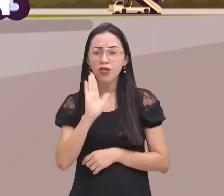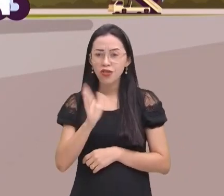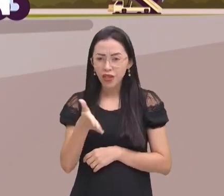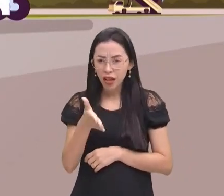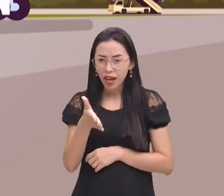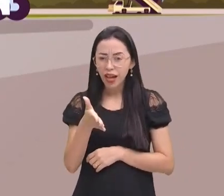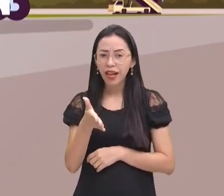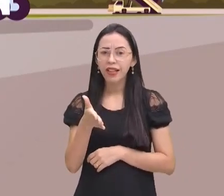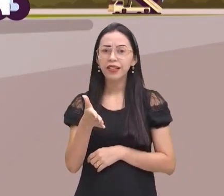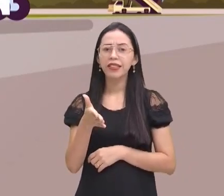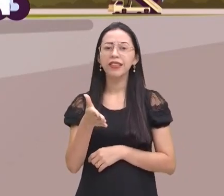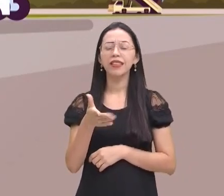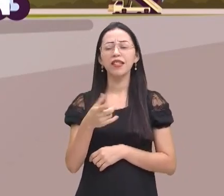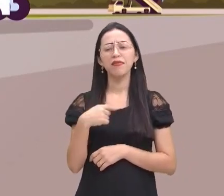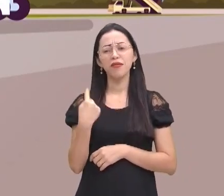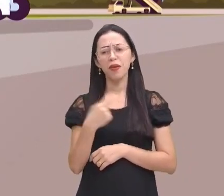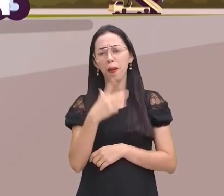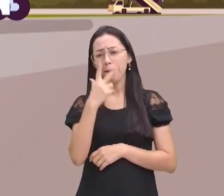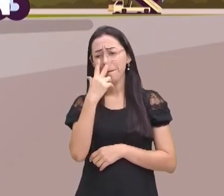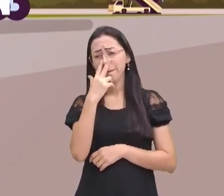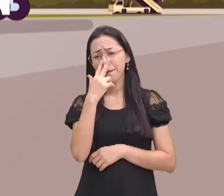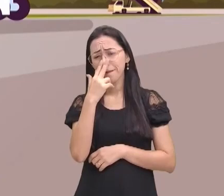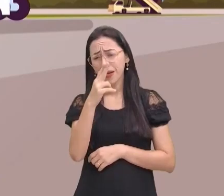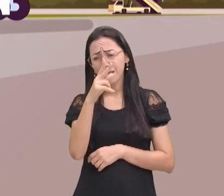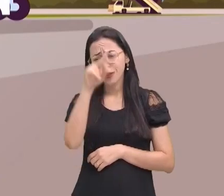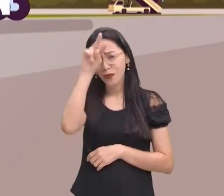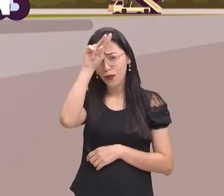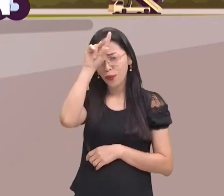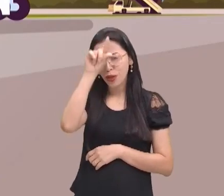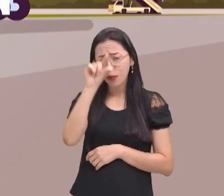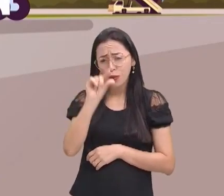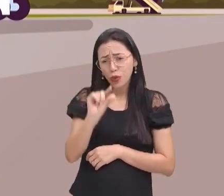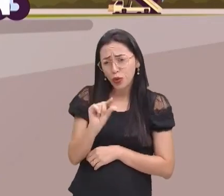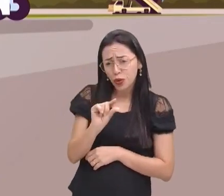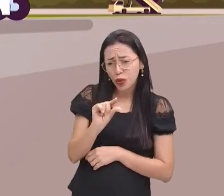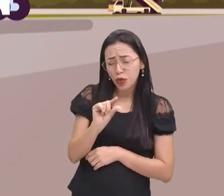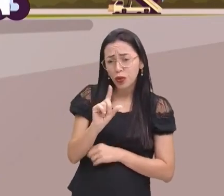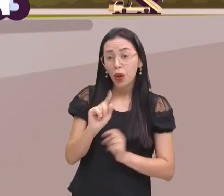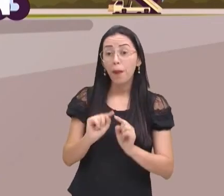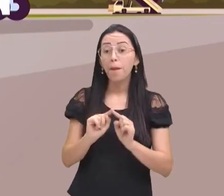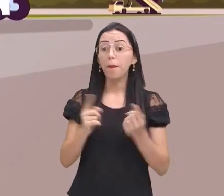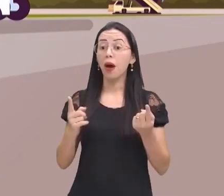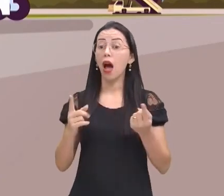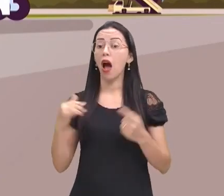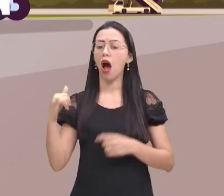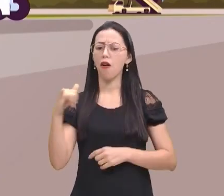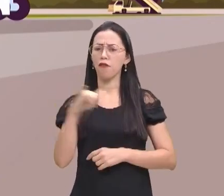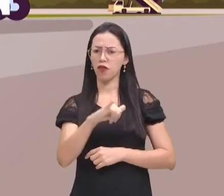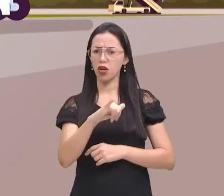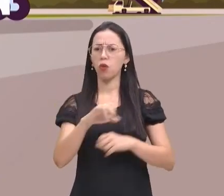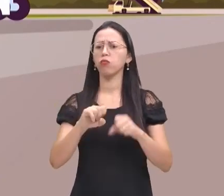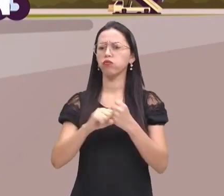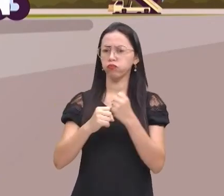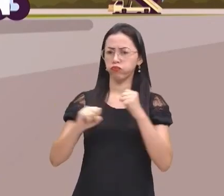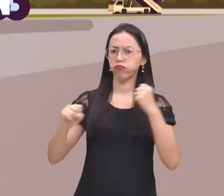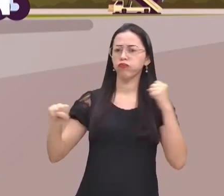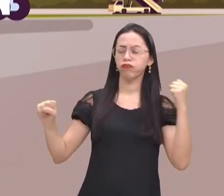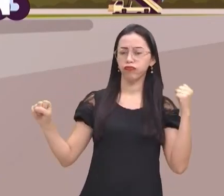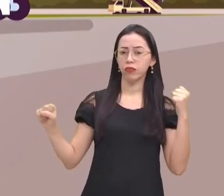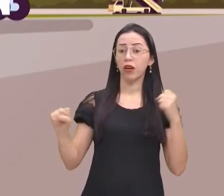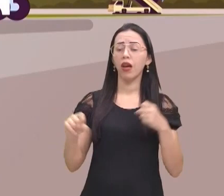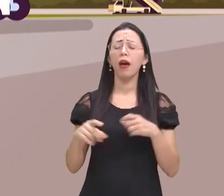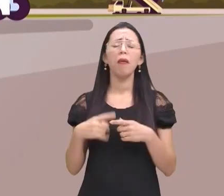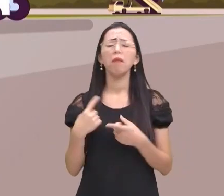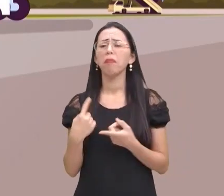uma formiguinha ao lado deste avião. Mas para que serve o avião? Ele serve para nos